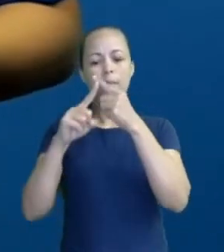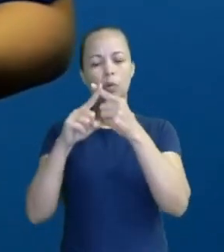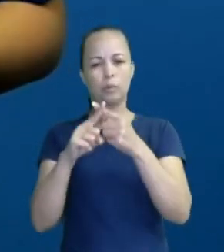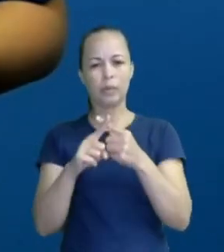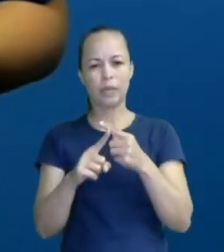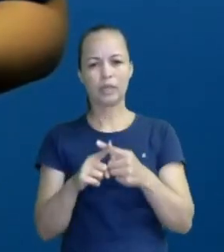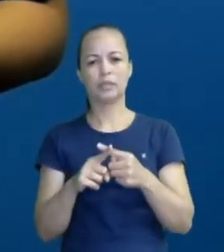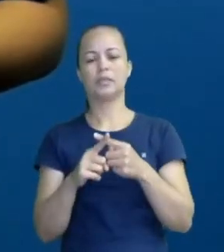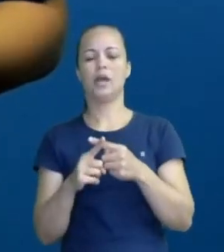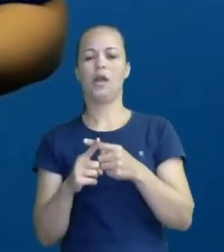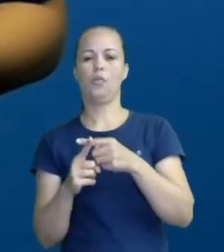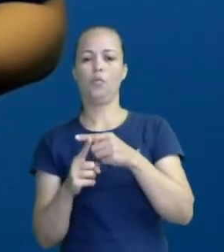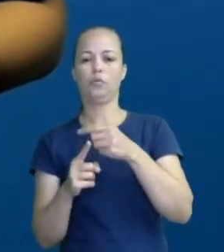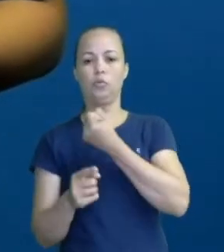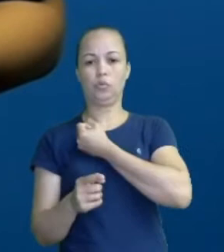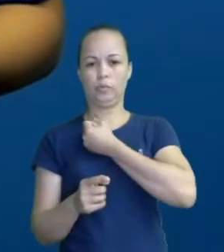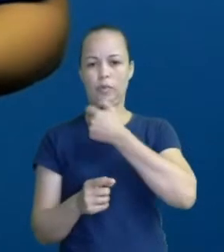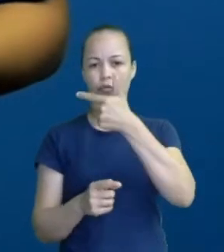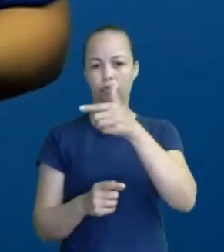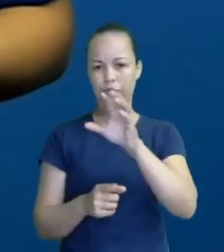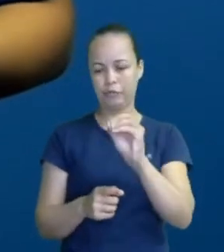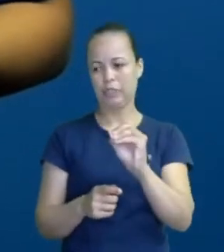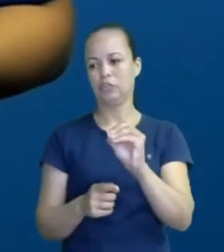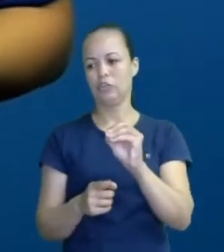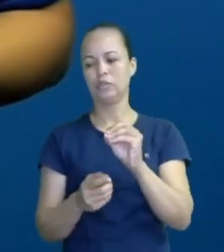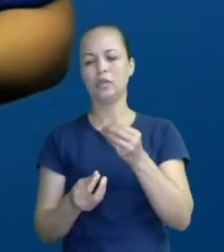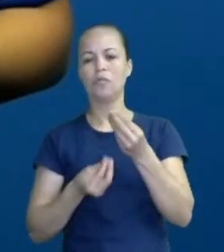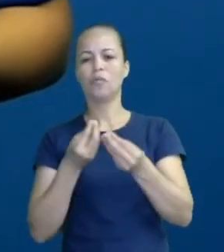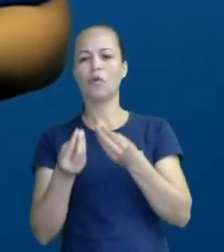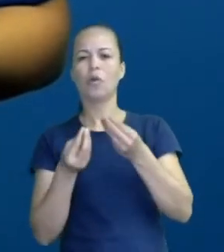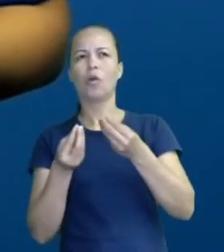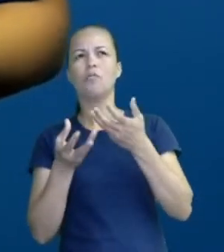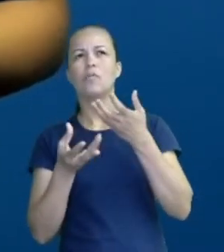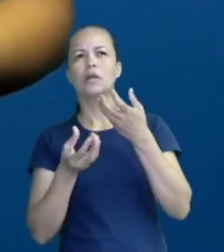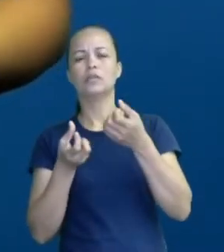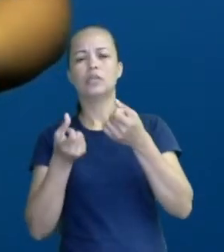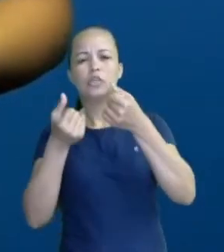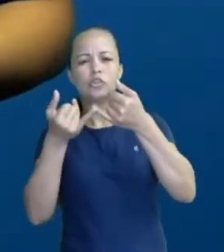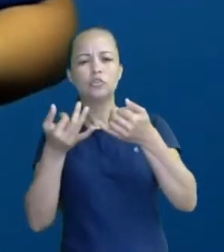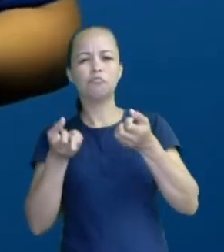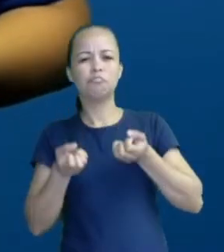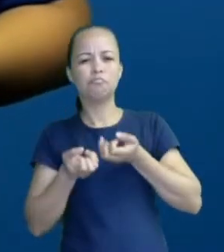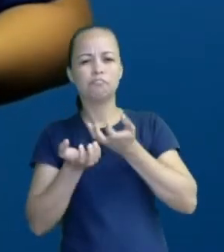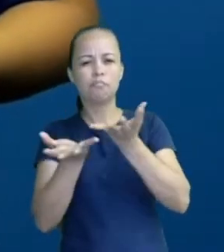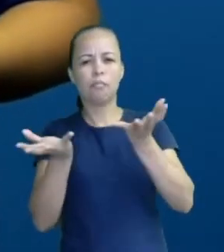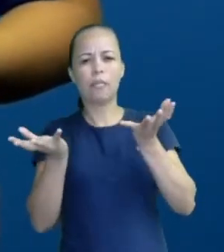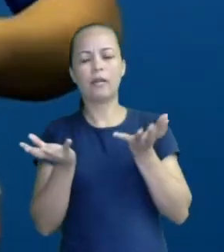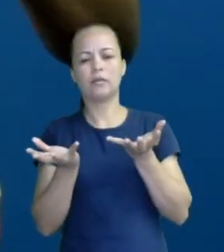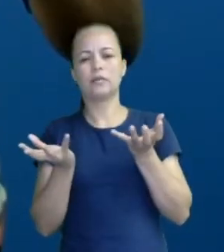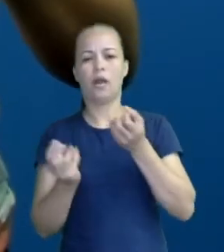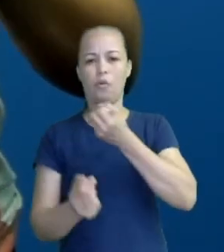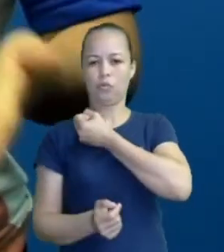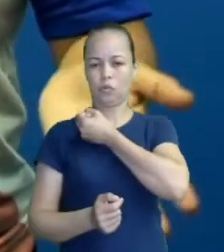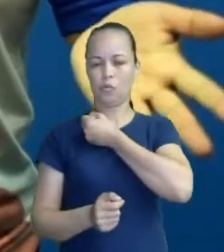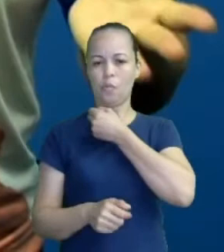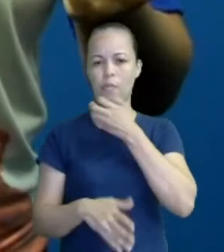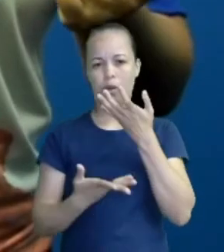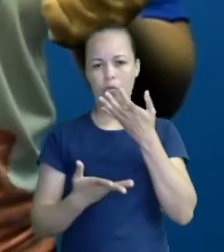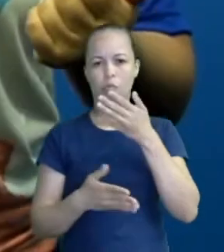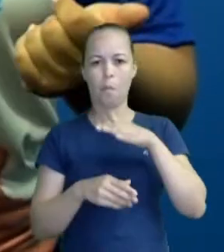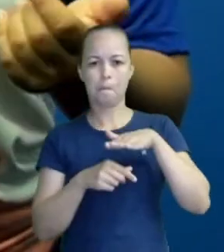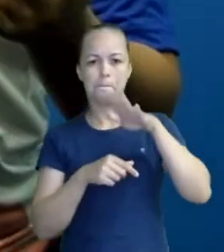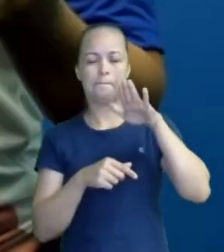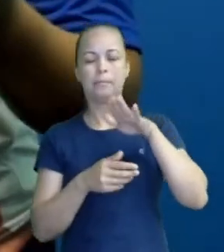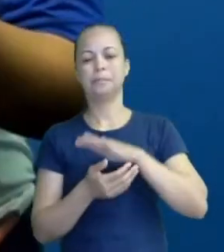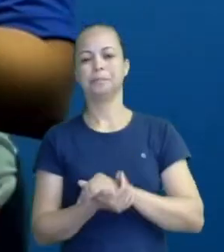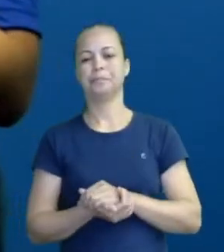a fatoração é isso. É uma forma diferente de expressar um número maior, tá certo?